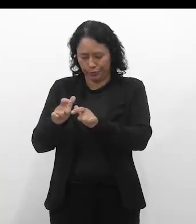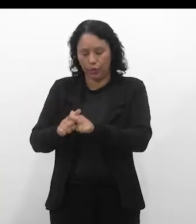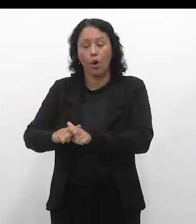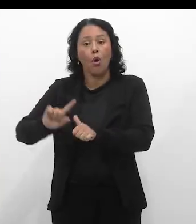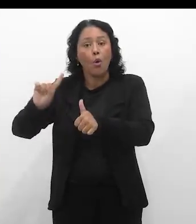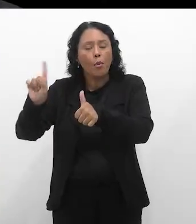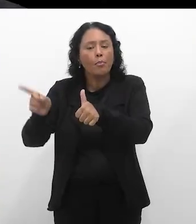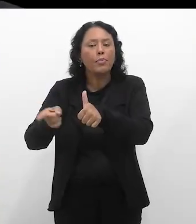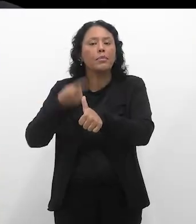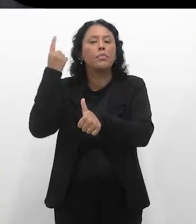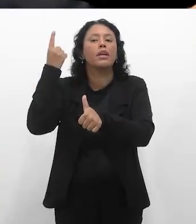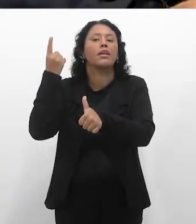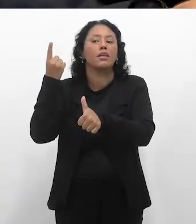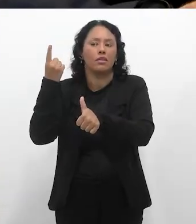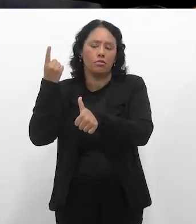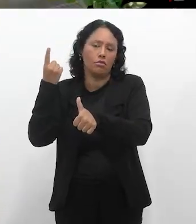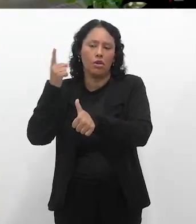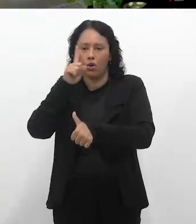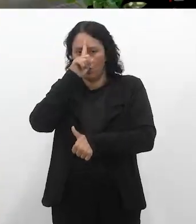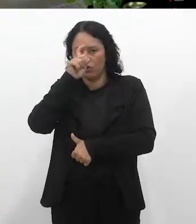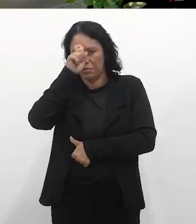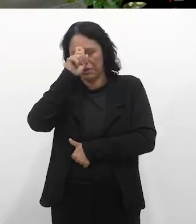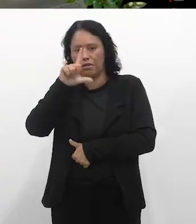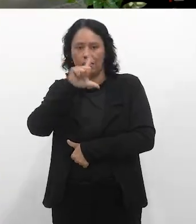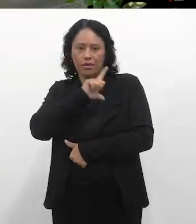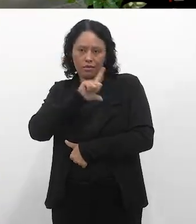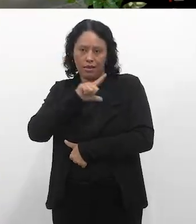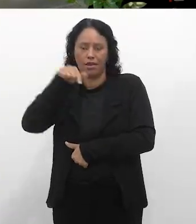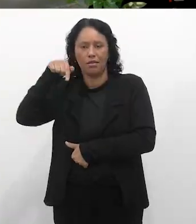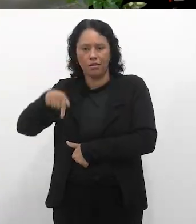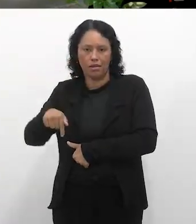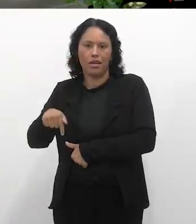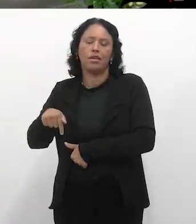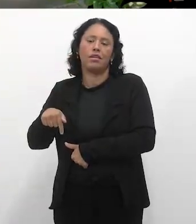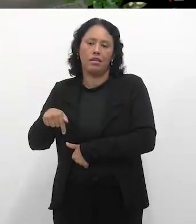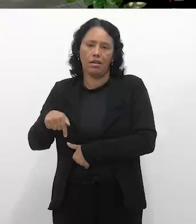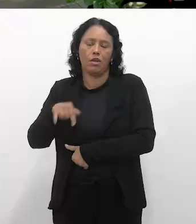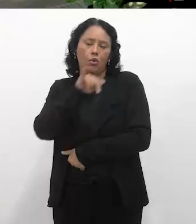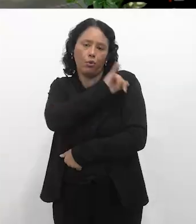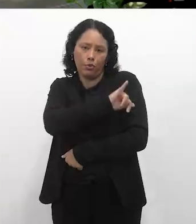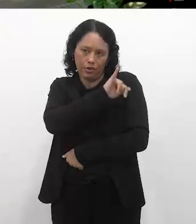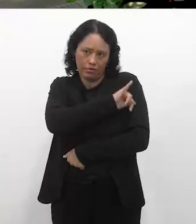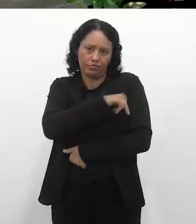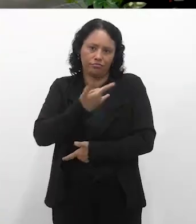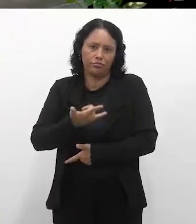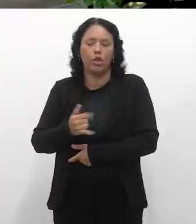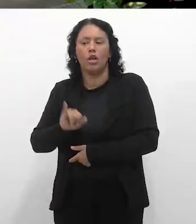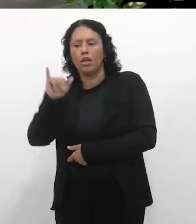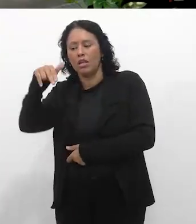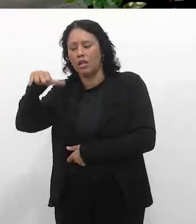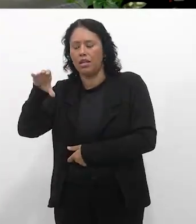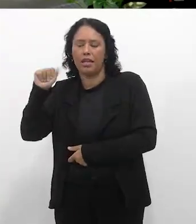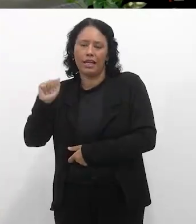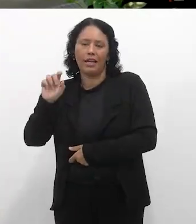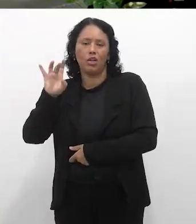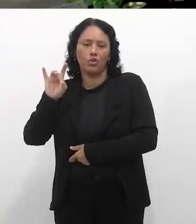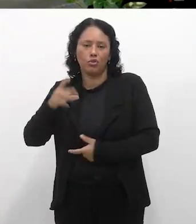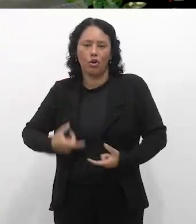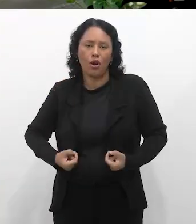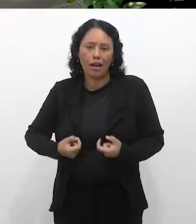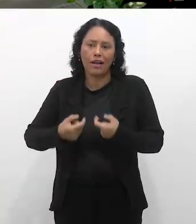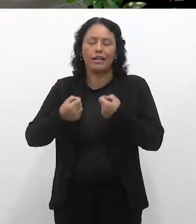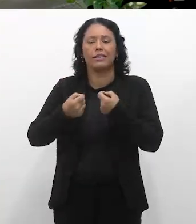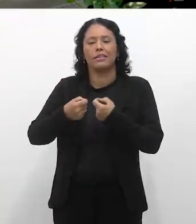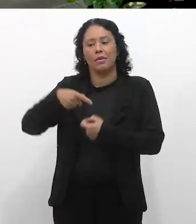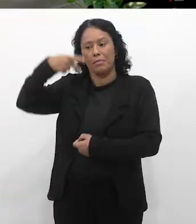o Marcílio é um hospital naval, mas é público, mas é naval. O INCA é para câncer, mas o Pedernest é o primeiro hospital público no